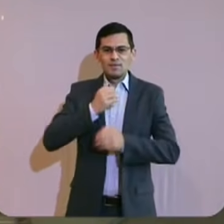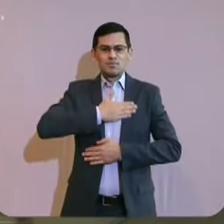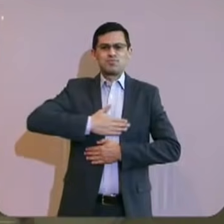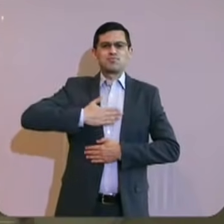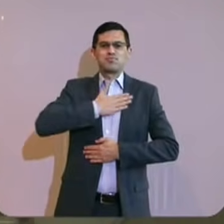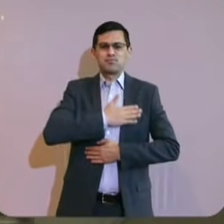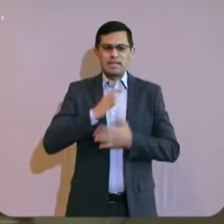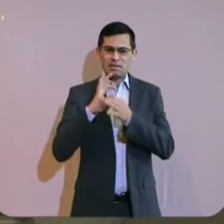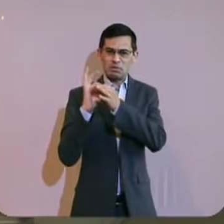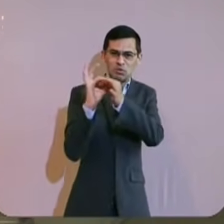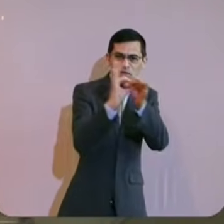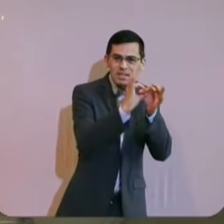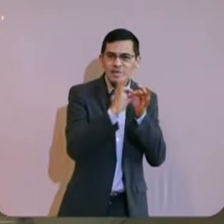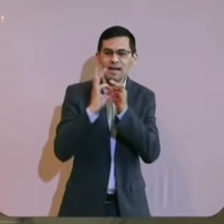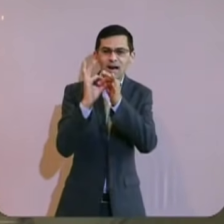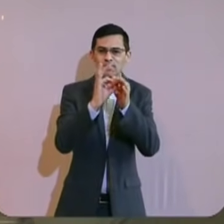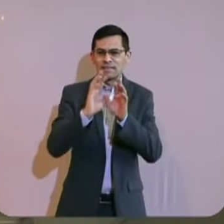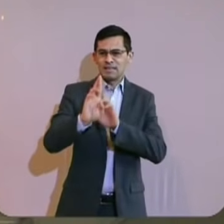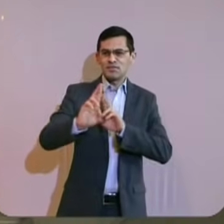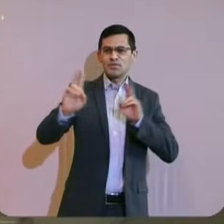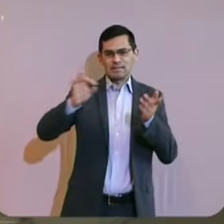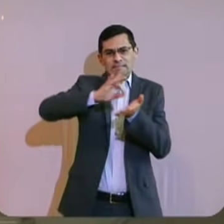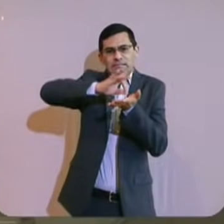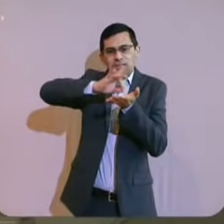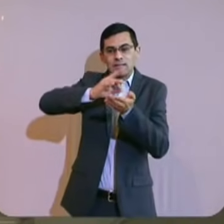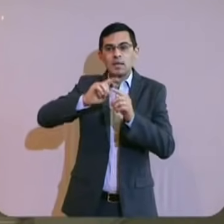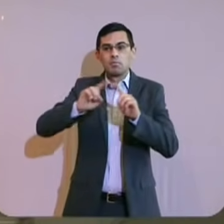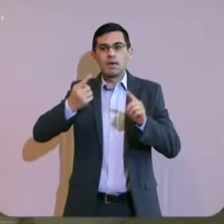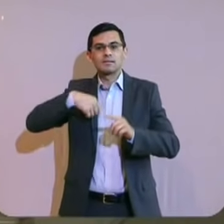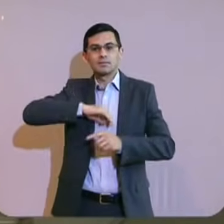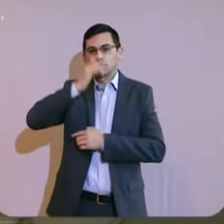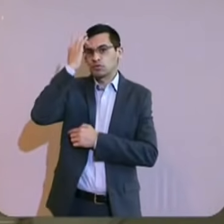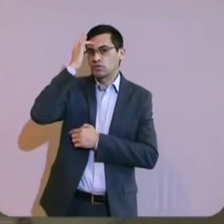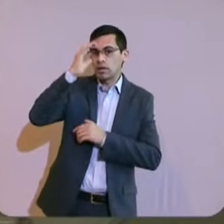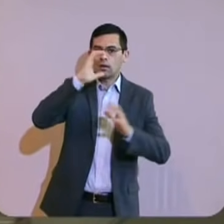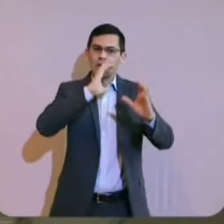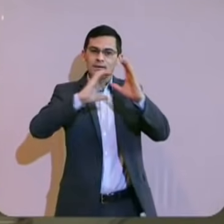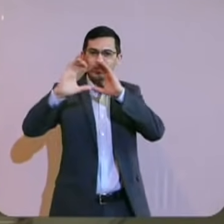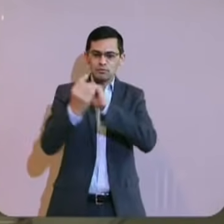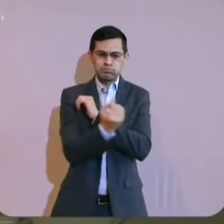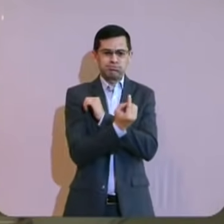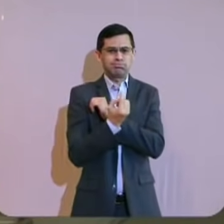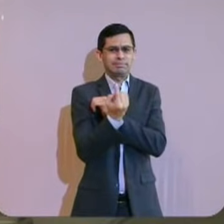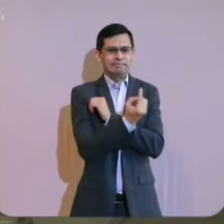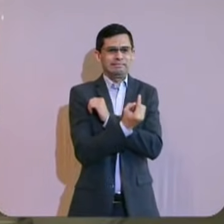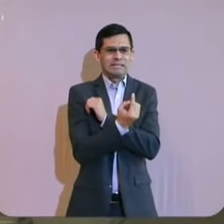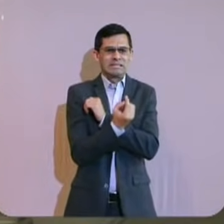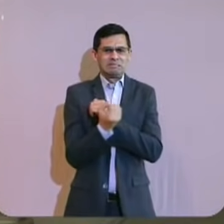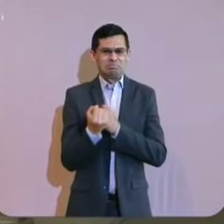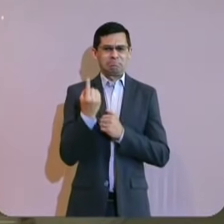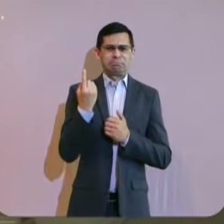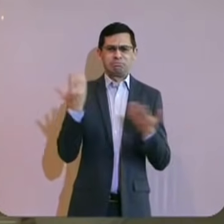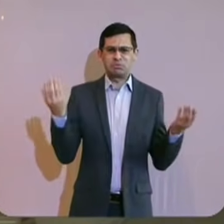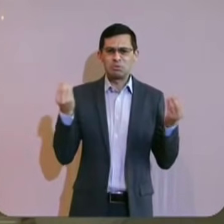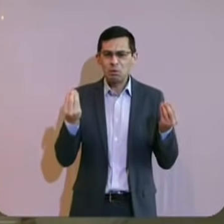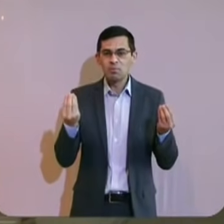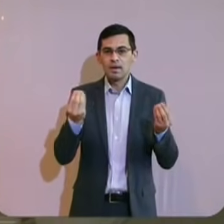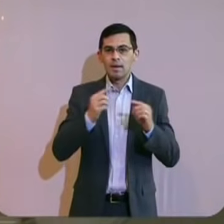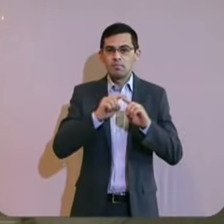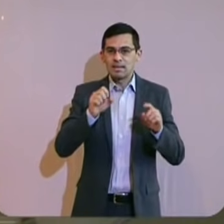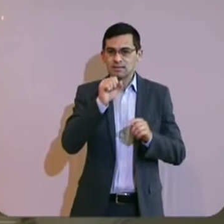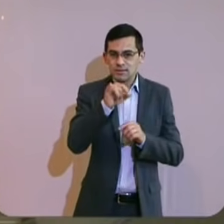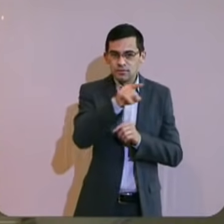tem comunhão, né? É tão diferente, né? E não sei, cantar sozinho, né? Meio estranho, né? E se